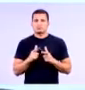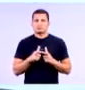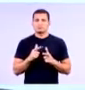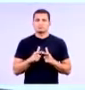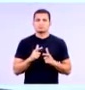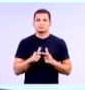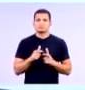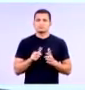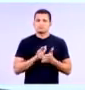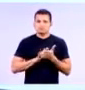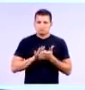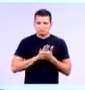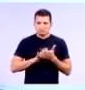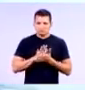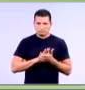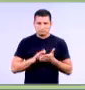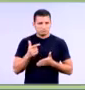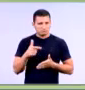ou não.